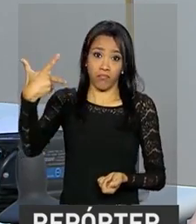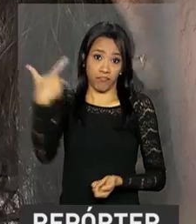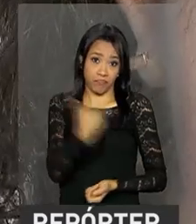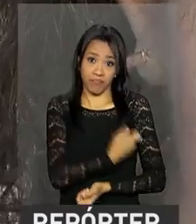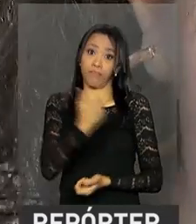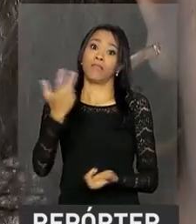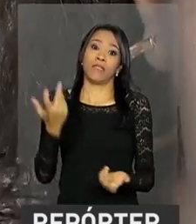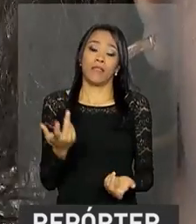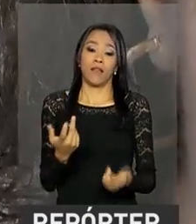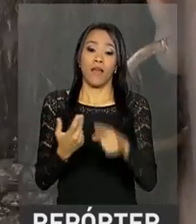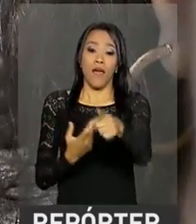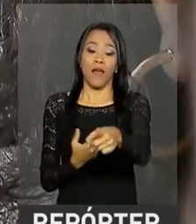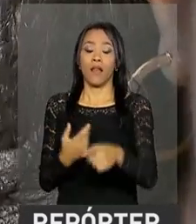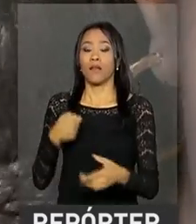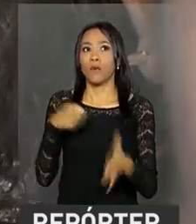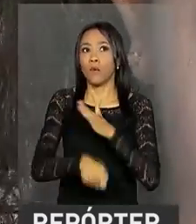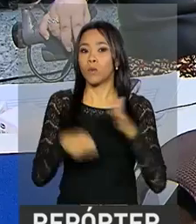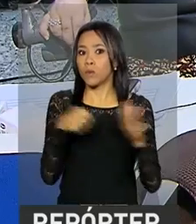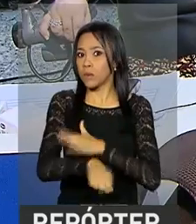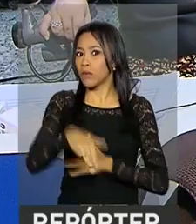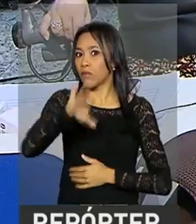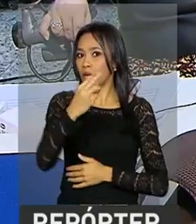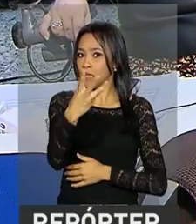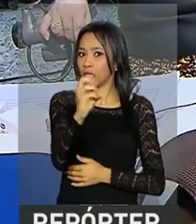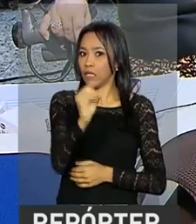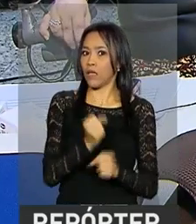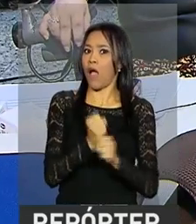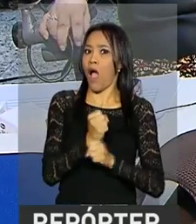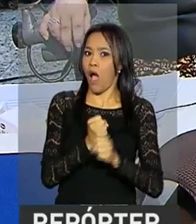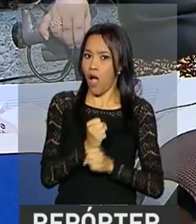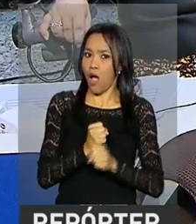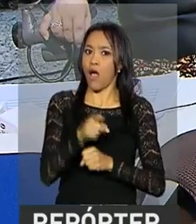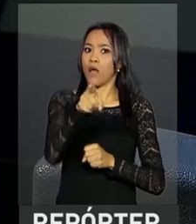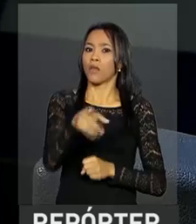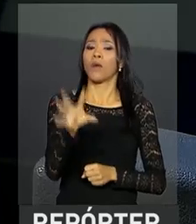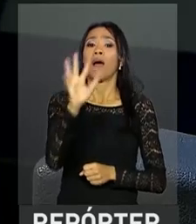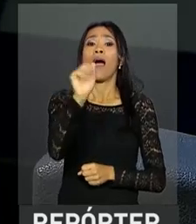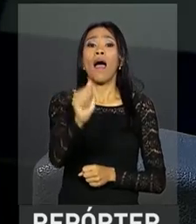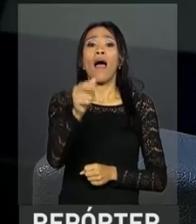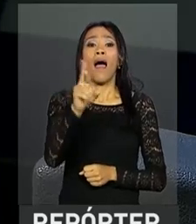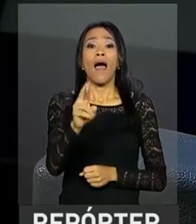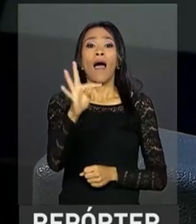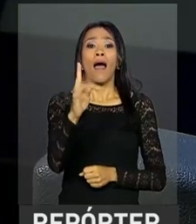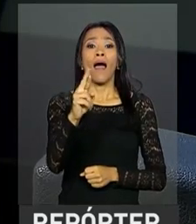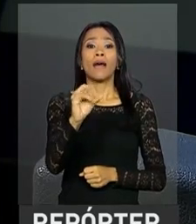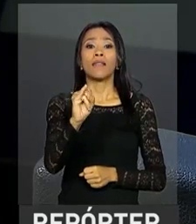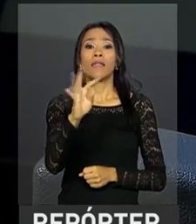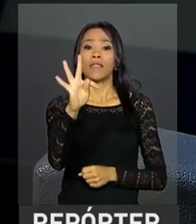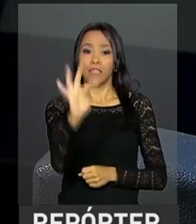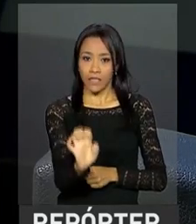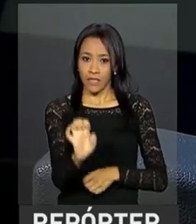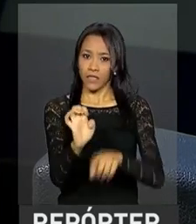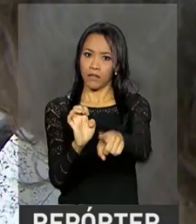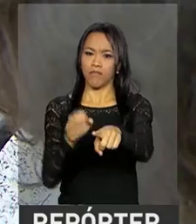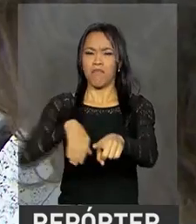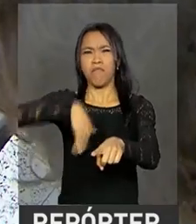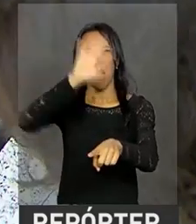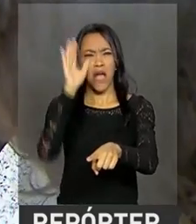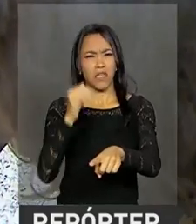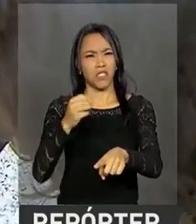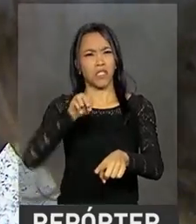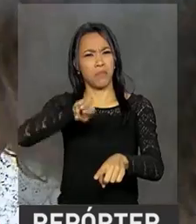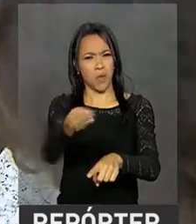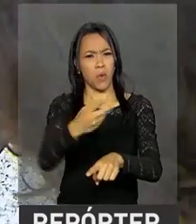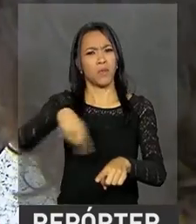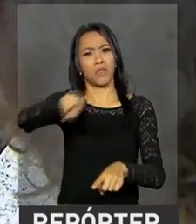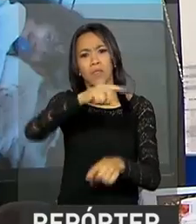peridural. Larissa luta há mais de 30 anos contra artrite reumatoide, doença que atinge mais de 1 milhão de brasileiros, a